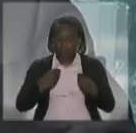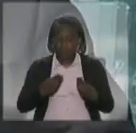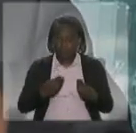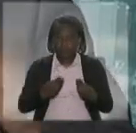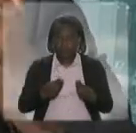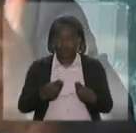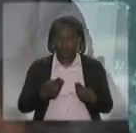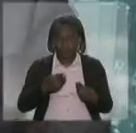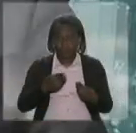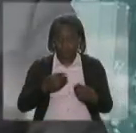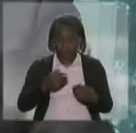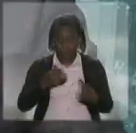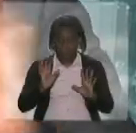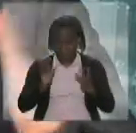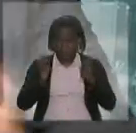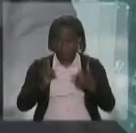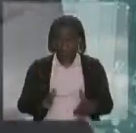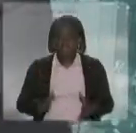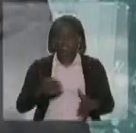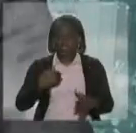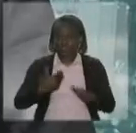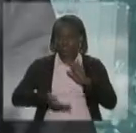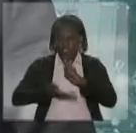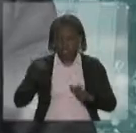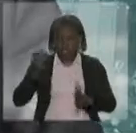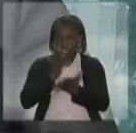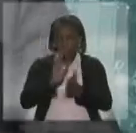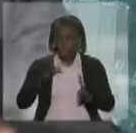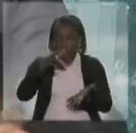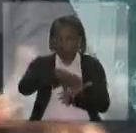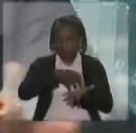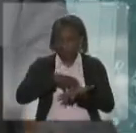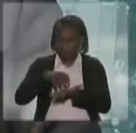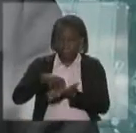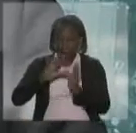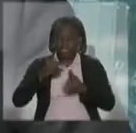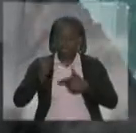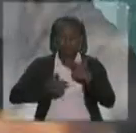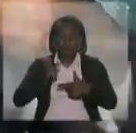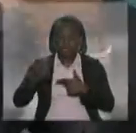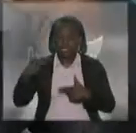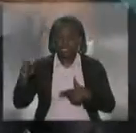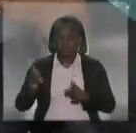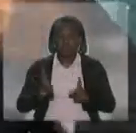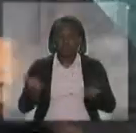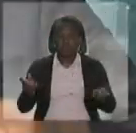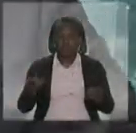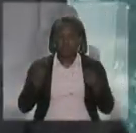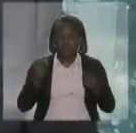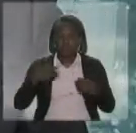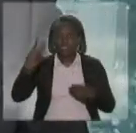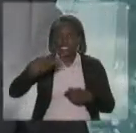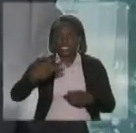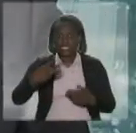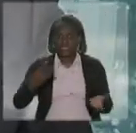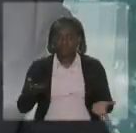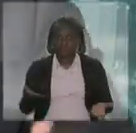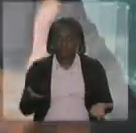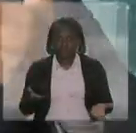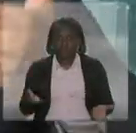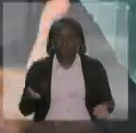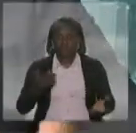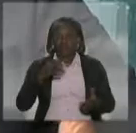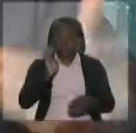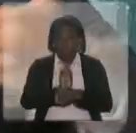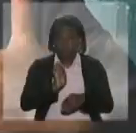o governo assim eu vou estender os órgãos mas as atividades não está sendo tudo terceirizado o